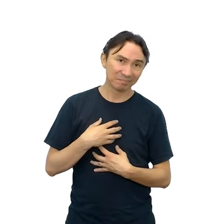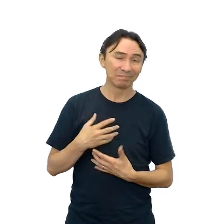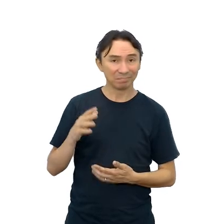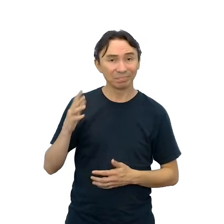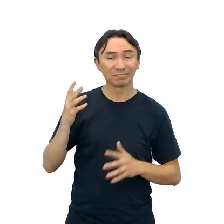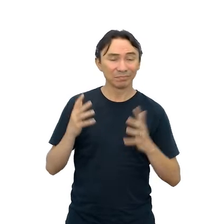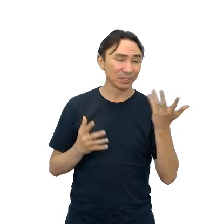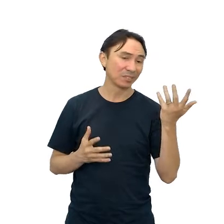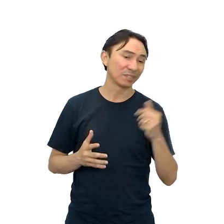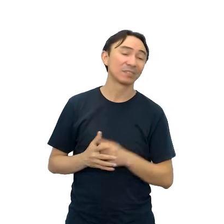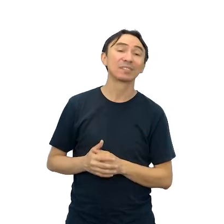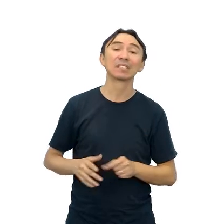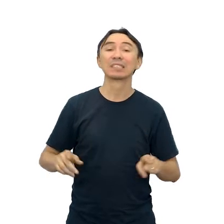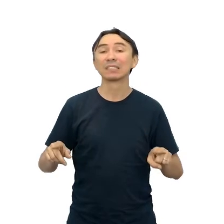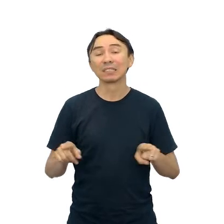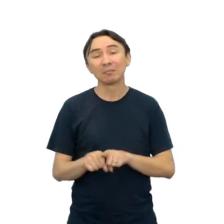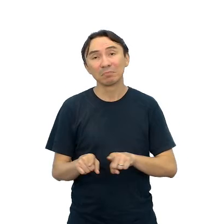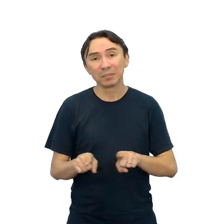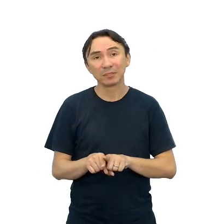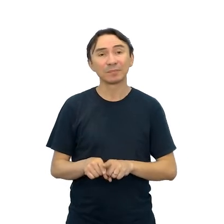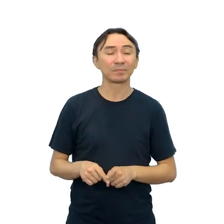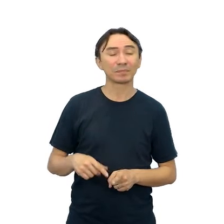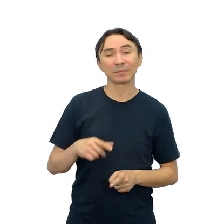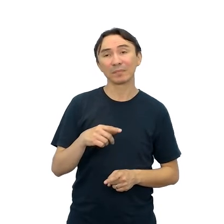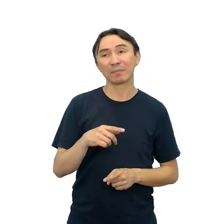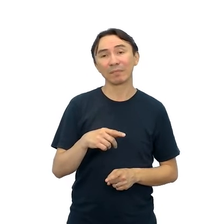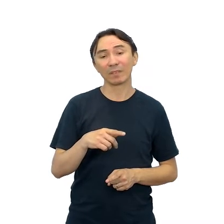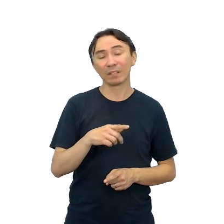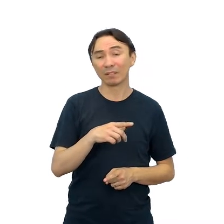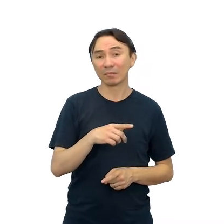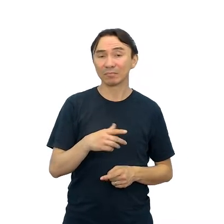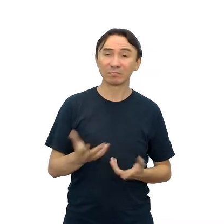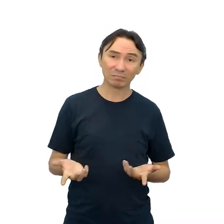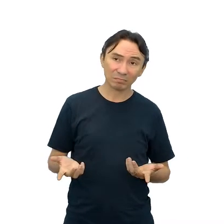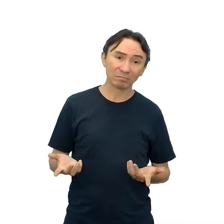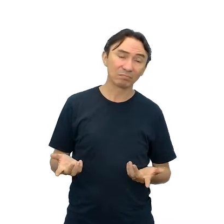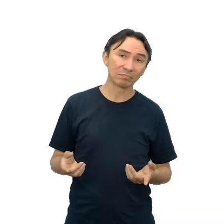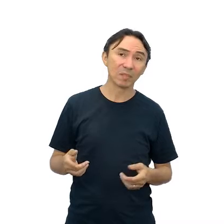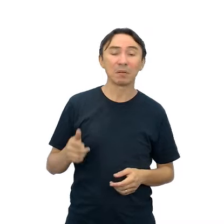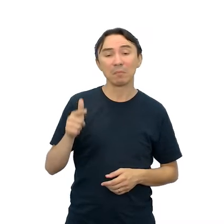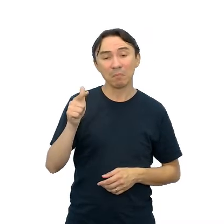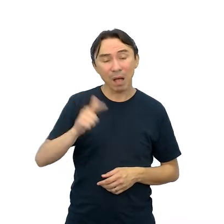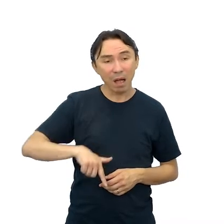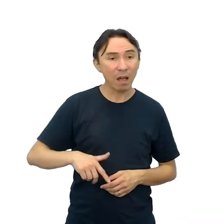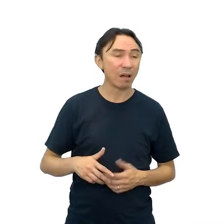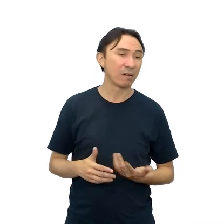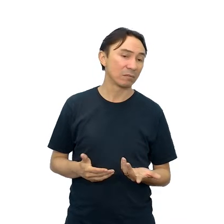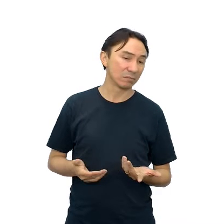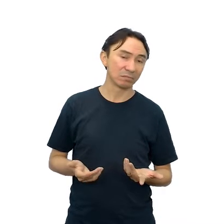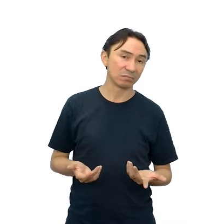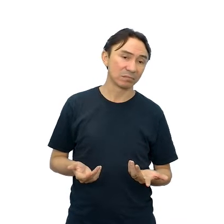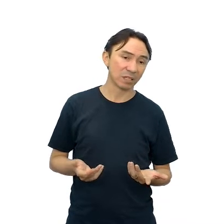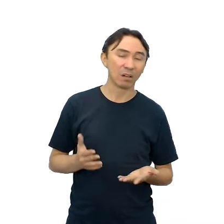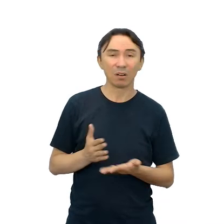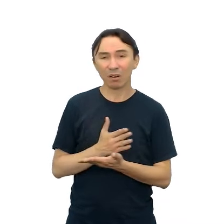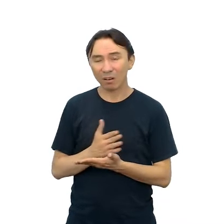os processos aí, né, internos, que são, né, de fatores